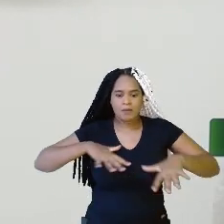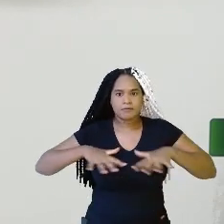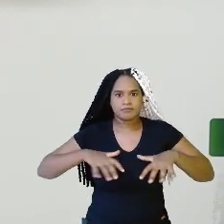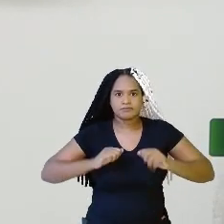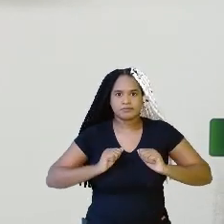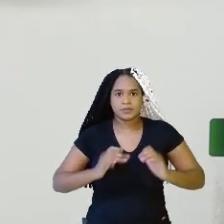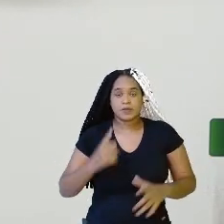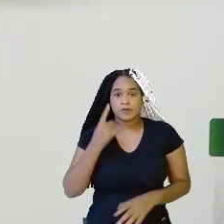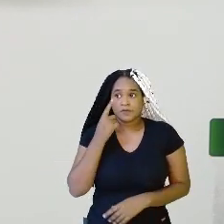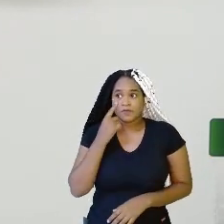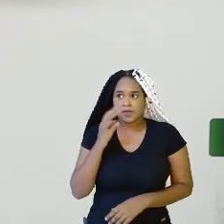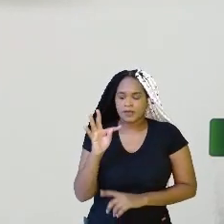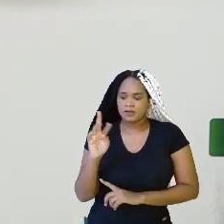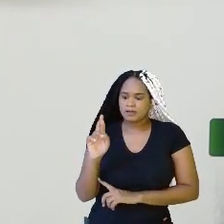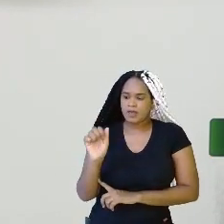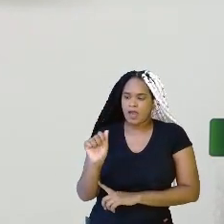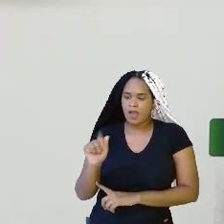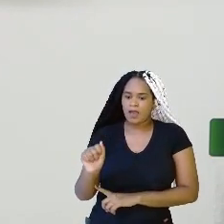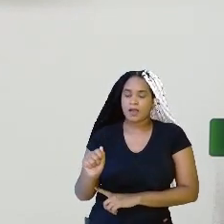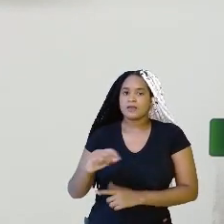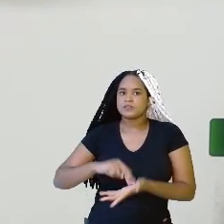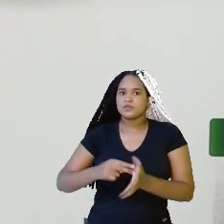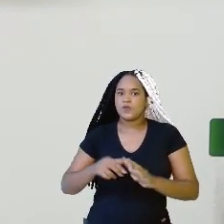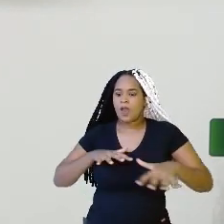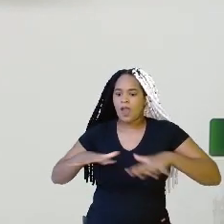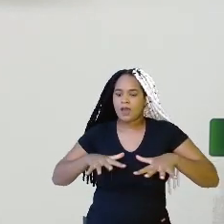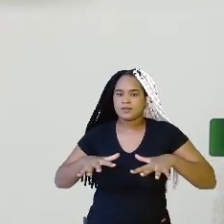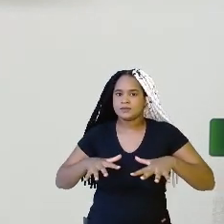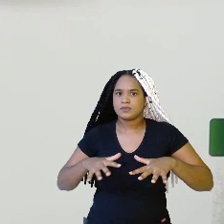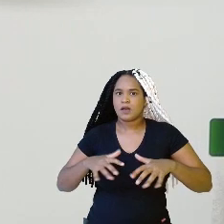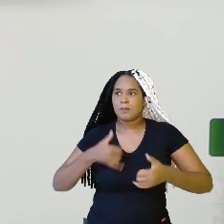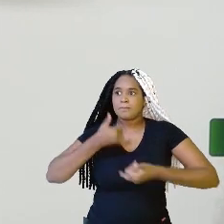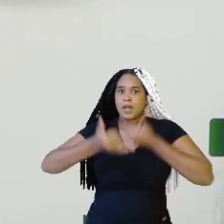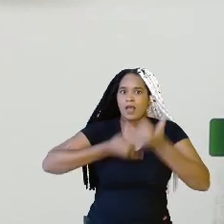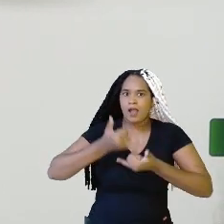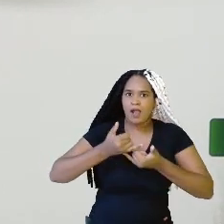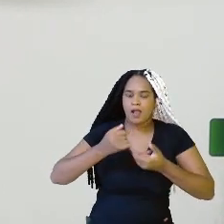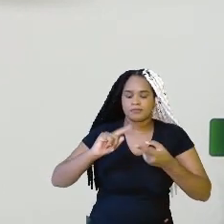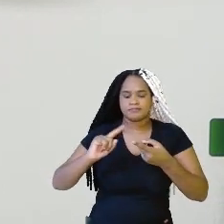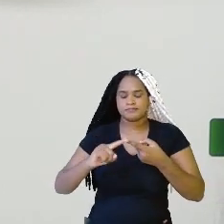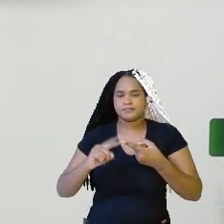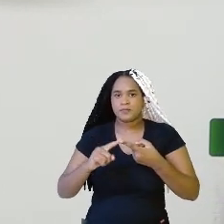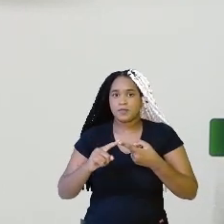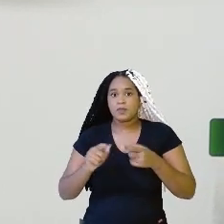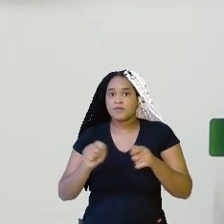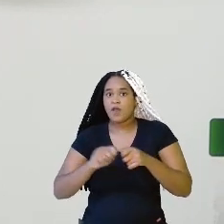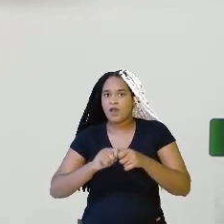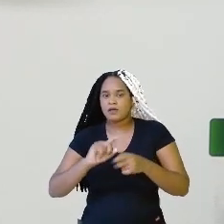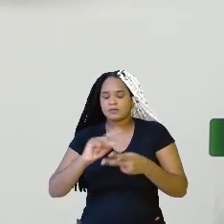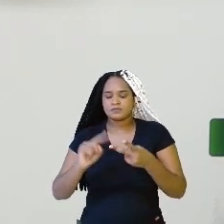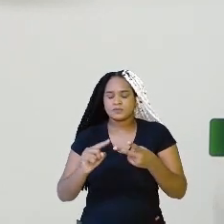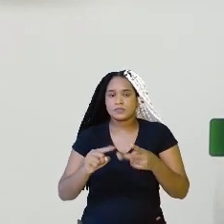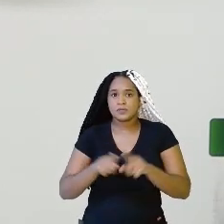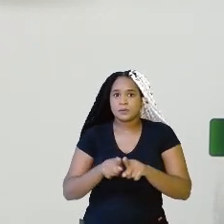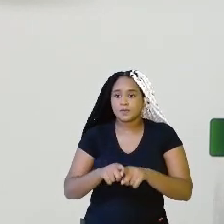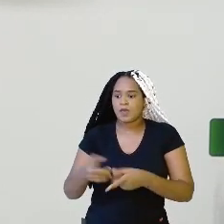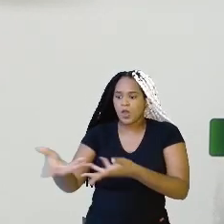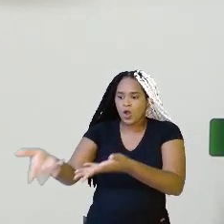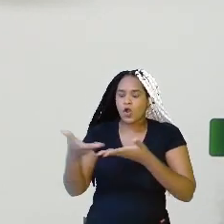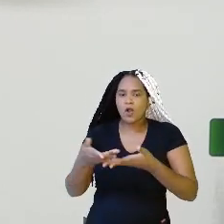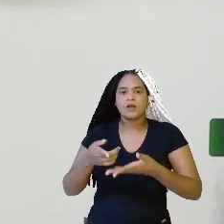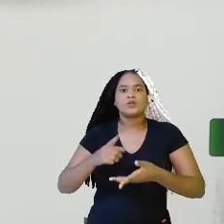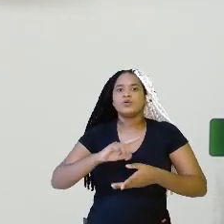vai trazer. E depois vem brincarmos. Faremos e convide. São ações que Mariana